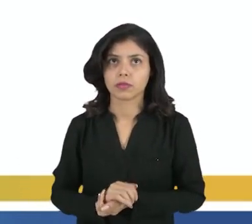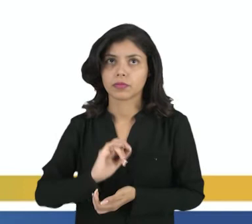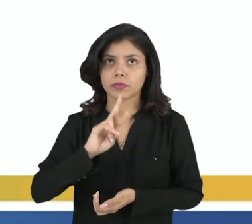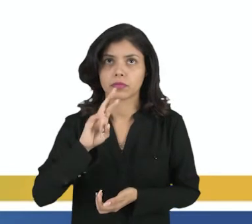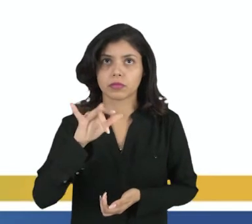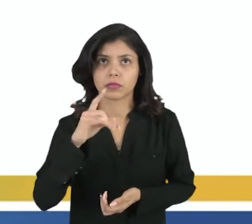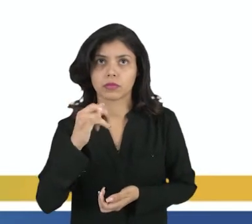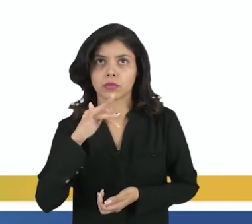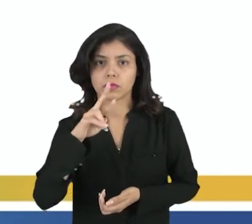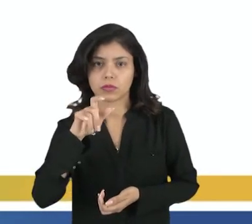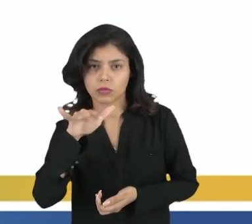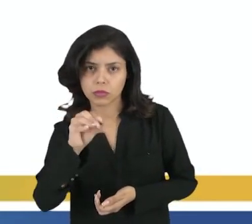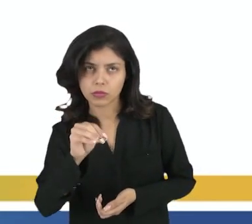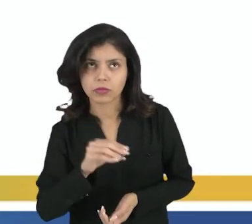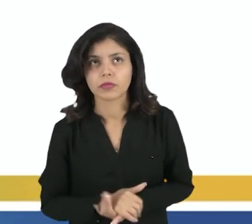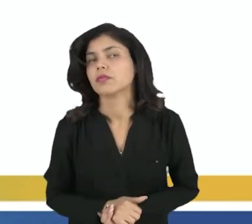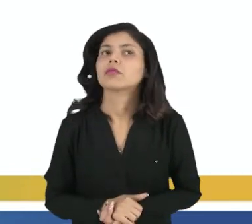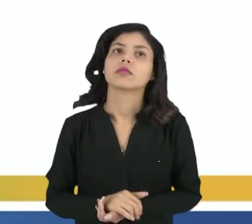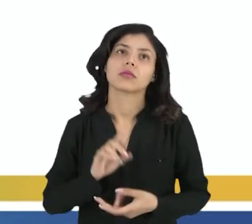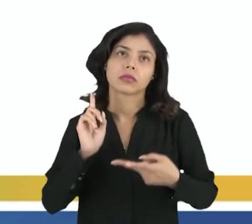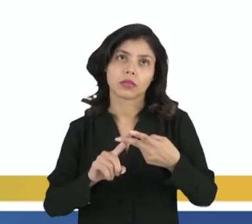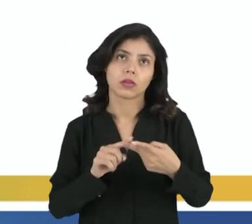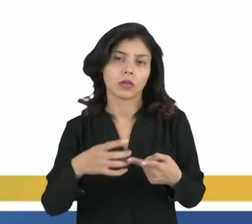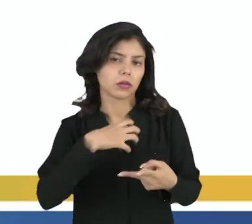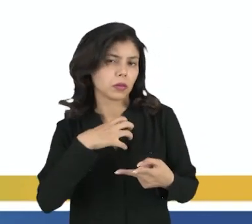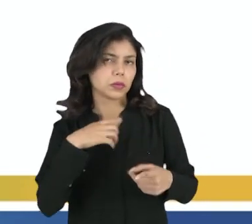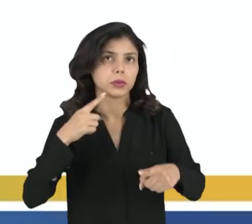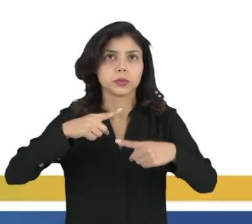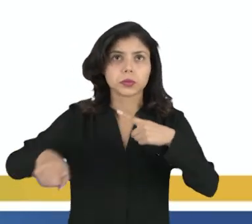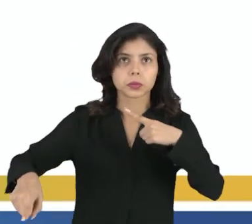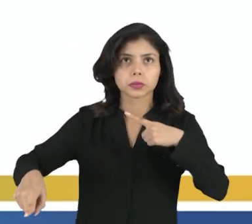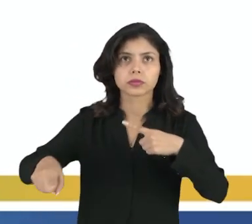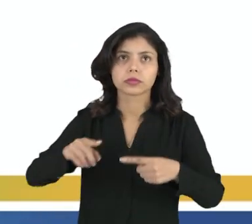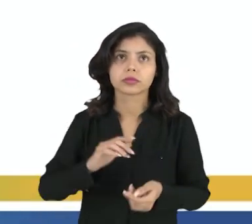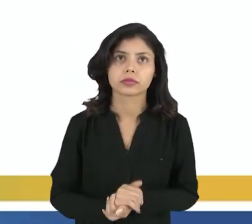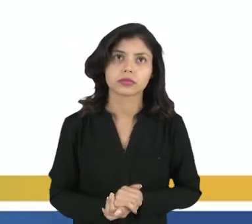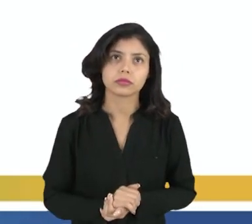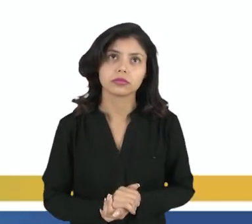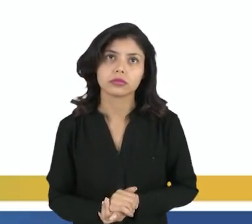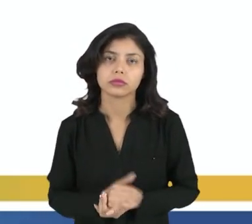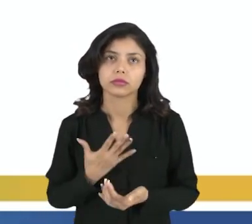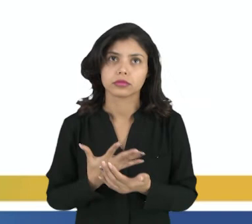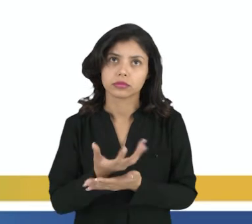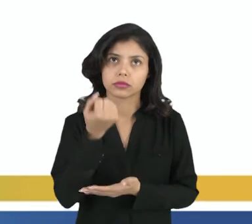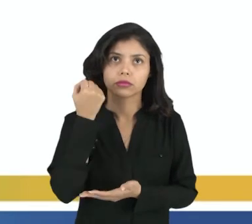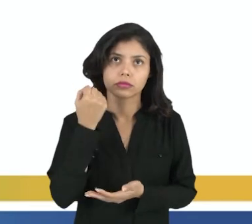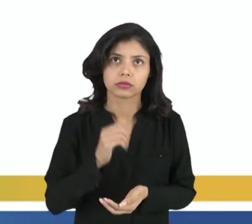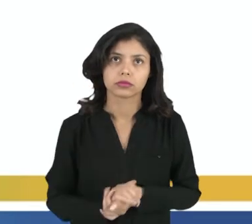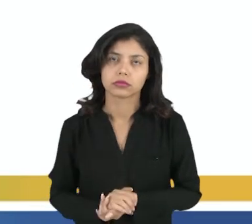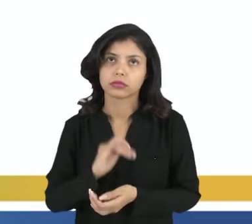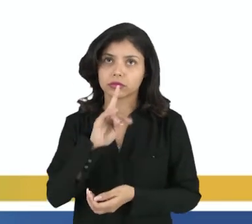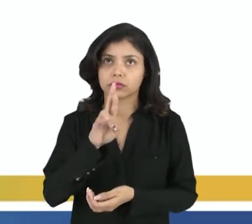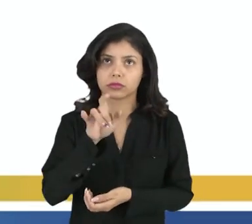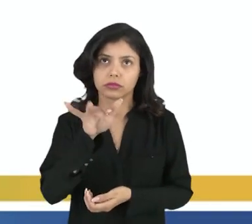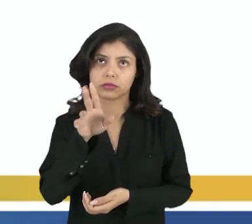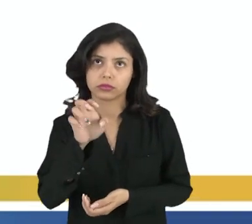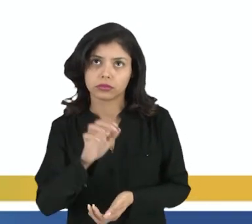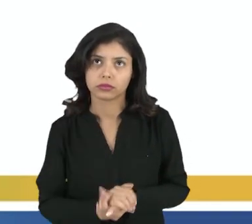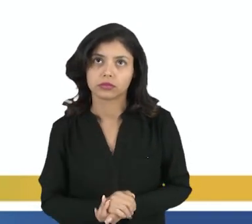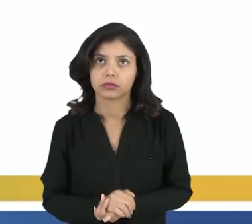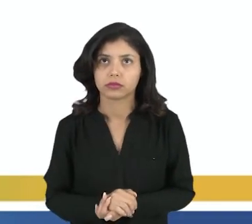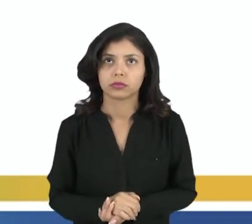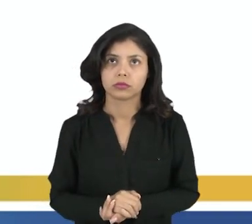consequentemente, um aspecto ideológico. 2. O sentido de proibição é captado por meio